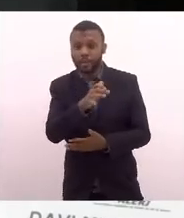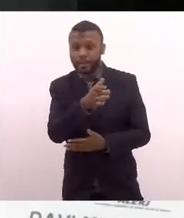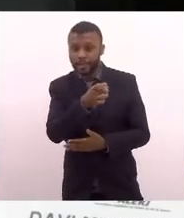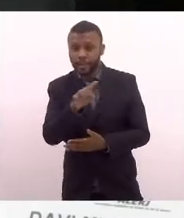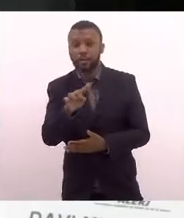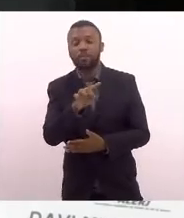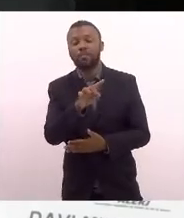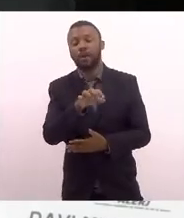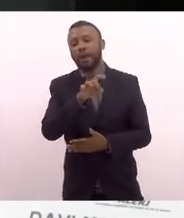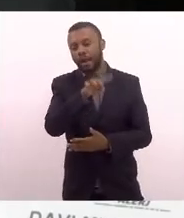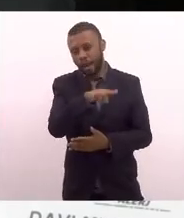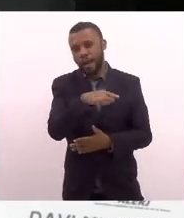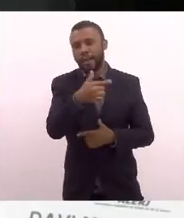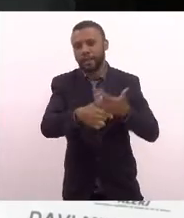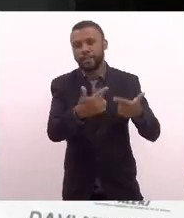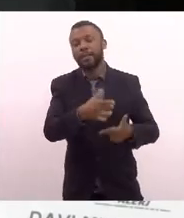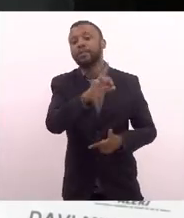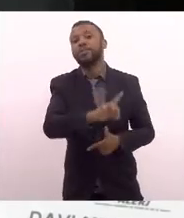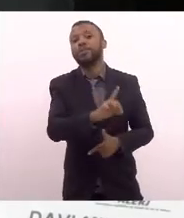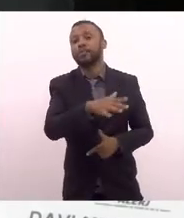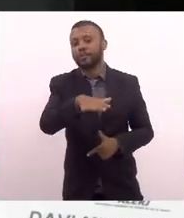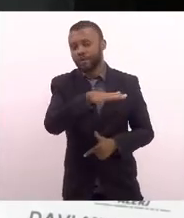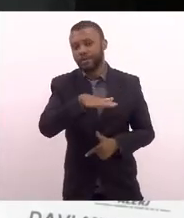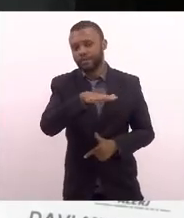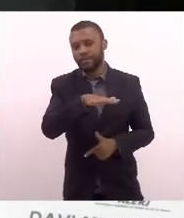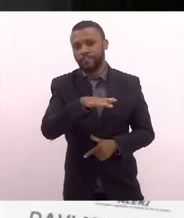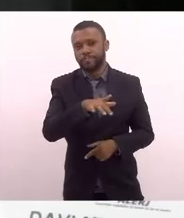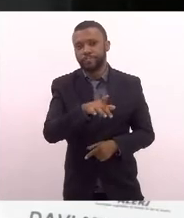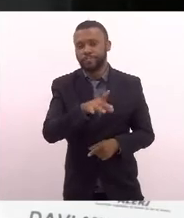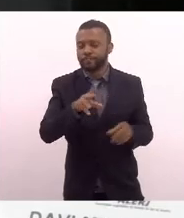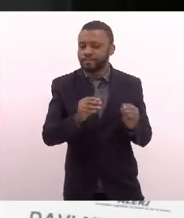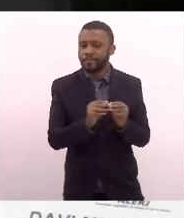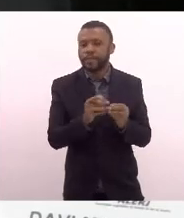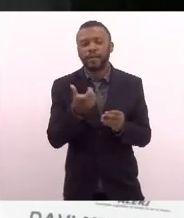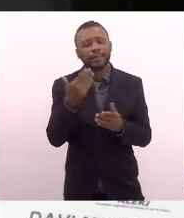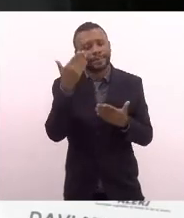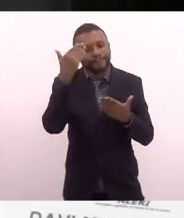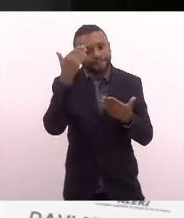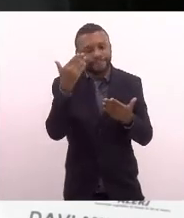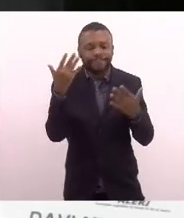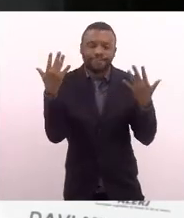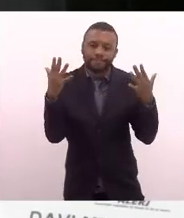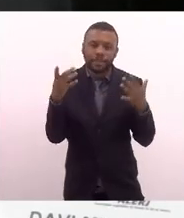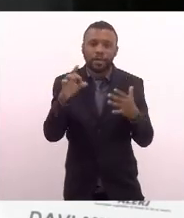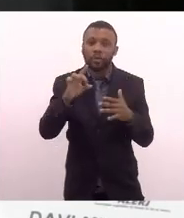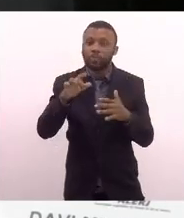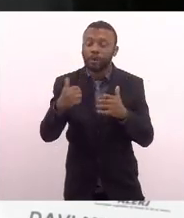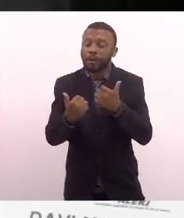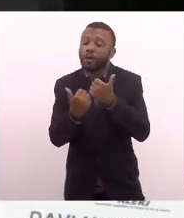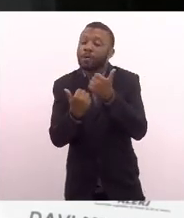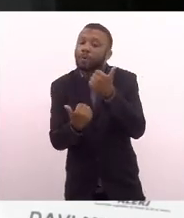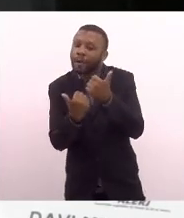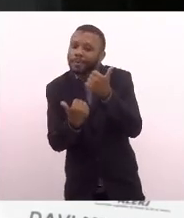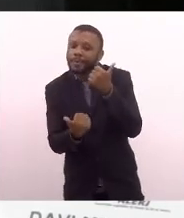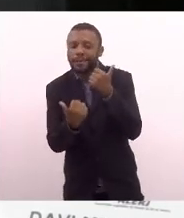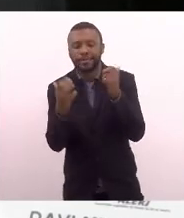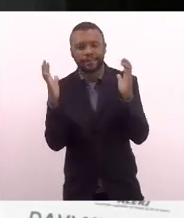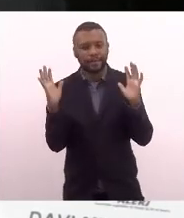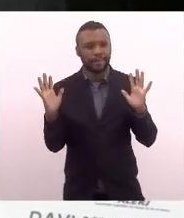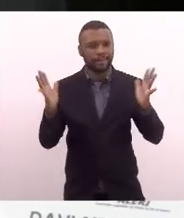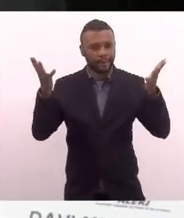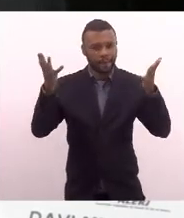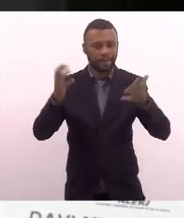COSEMES, em todo o processo. Por fim, eu só queria, porque a festa, eu sou coadjuvante na festa, queria encerrar